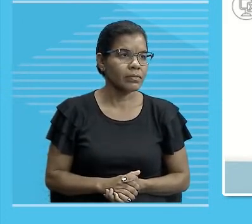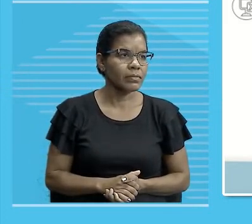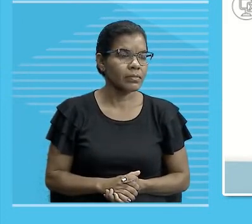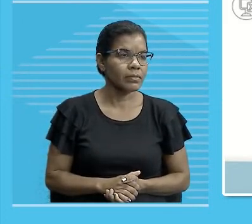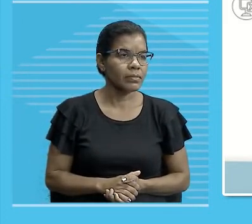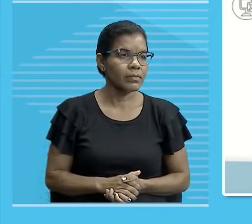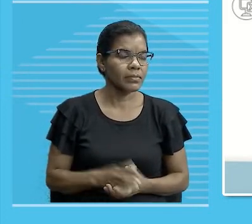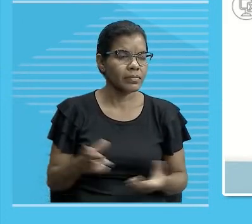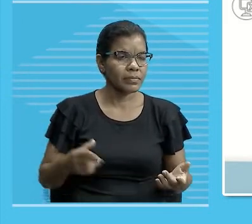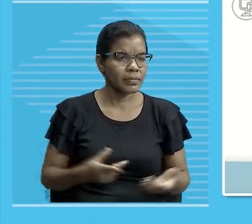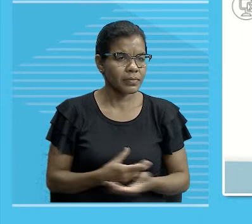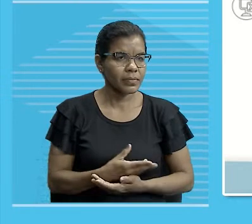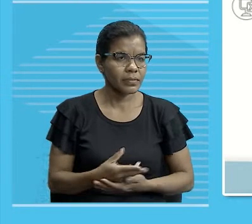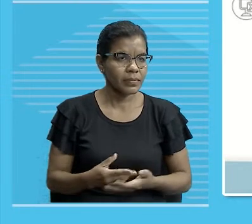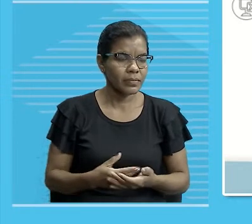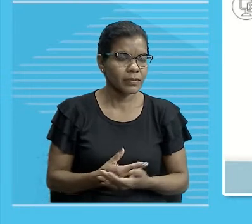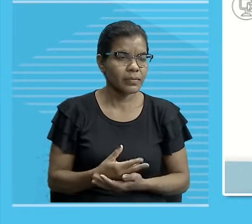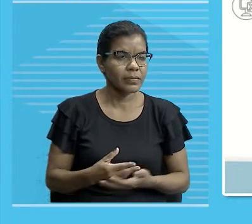muita gente.